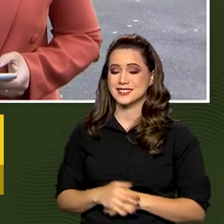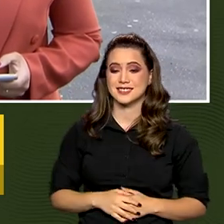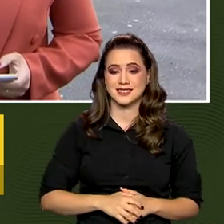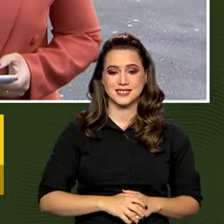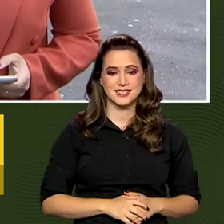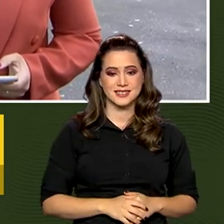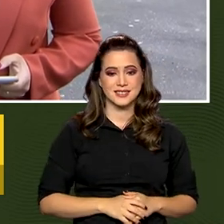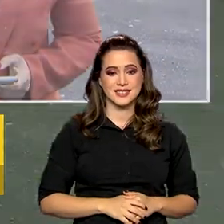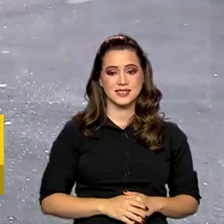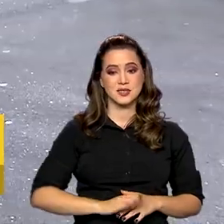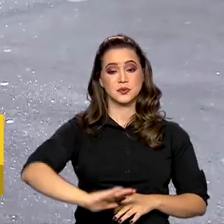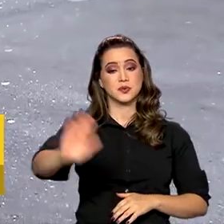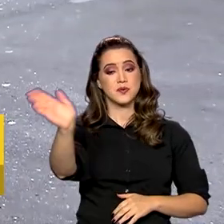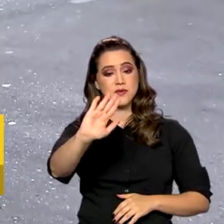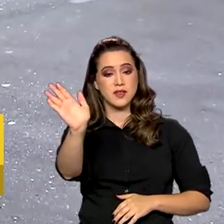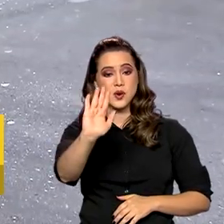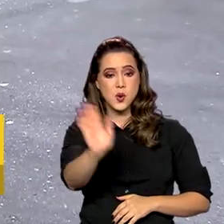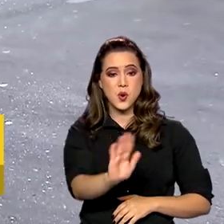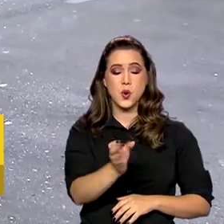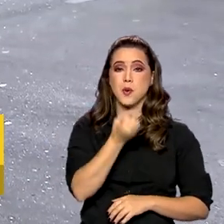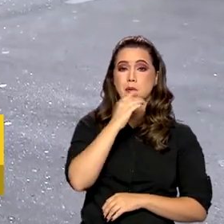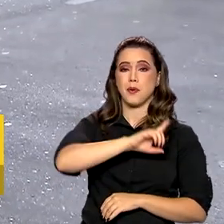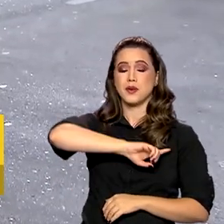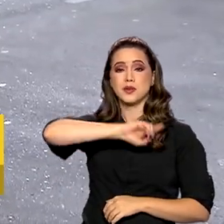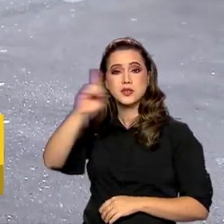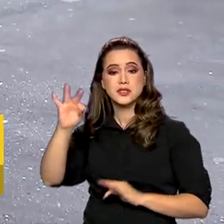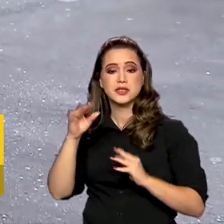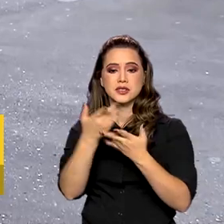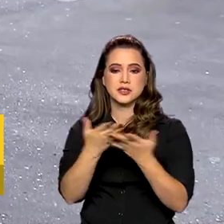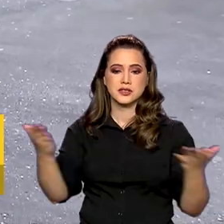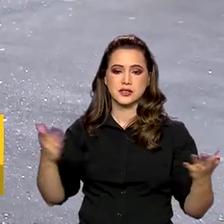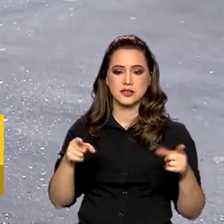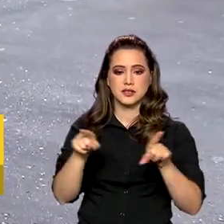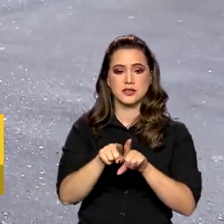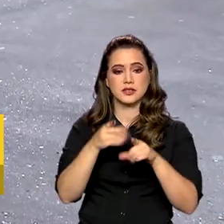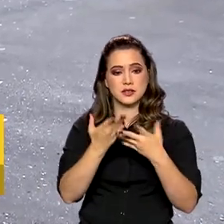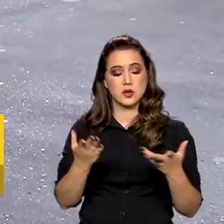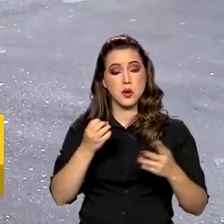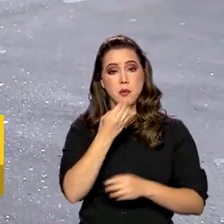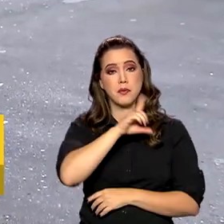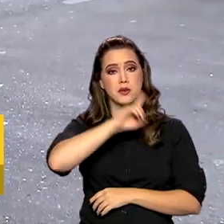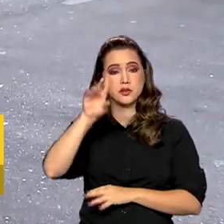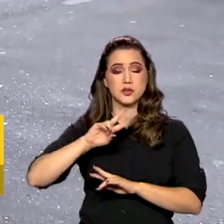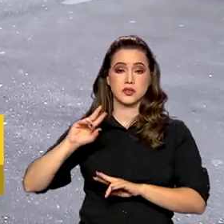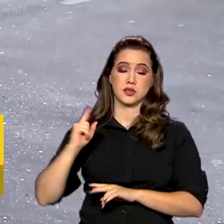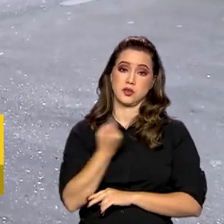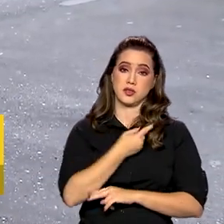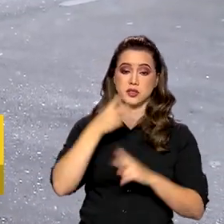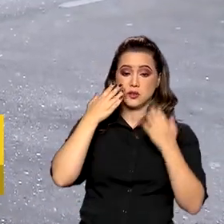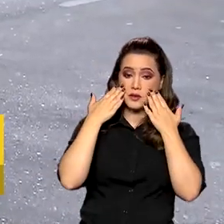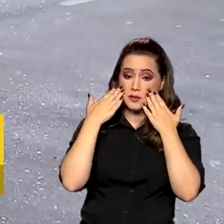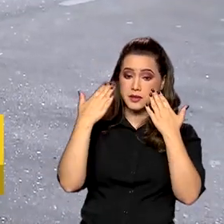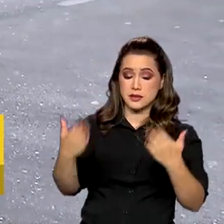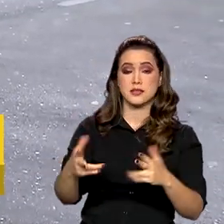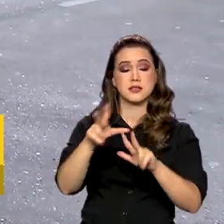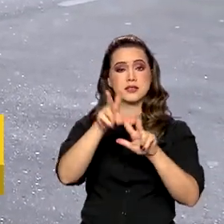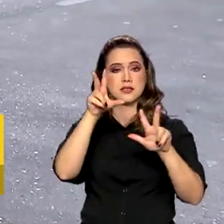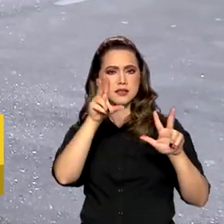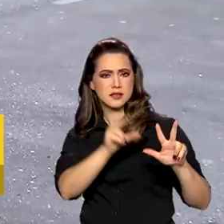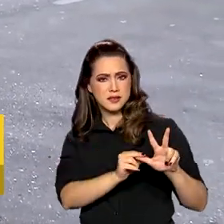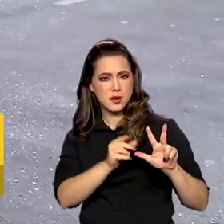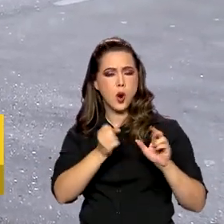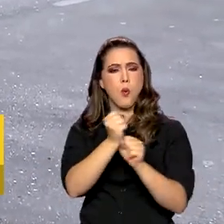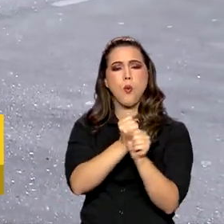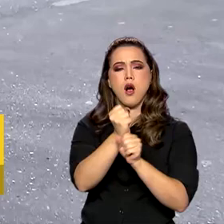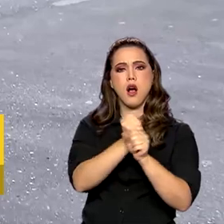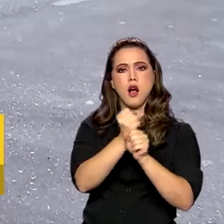Oi, Renata, bom dia para você, bom dia, Paulo, bom dia, Catiúcia, bom dia a todos que nos acompanham nessa cobertura especial do 7 de setembro, ano